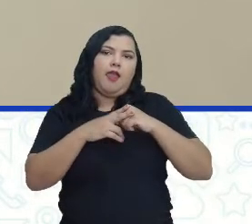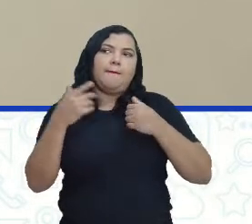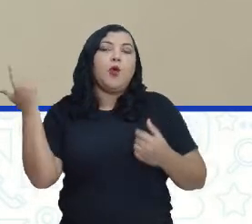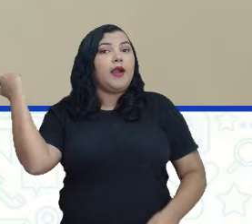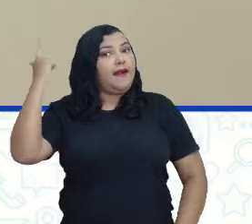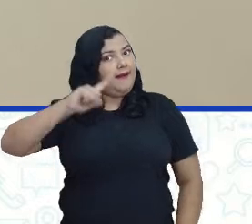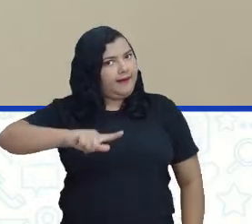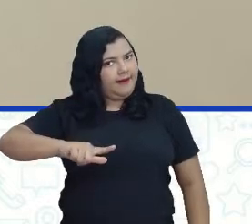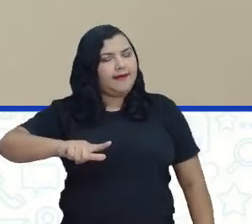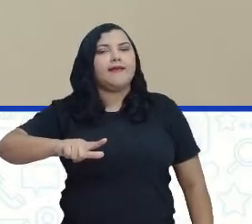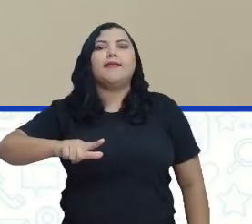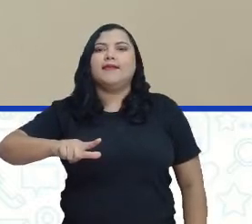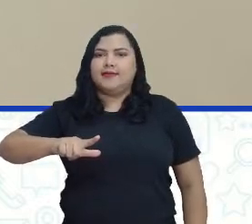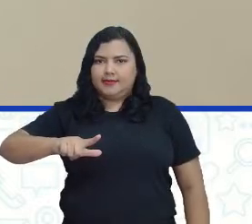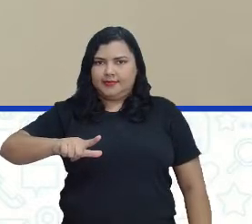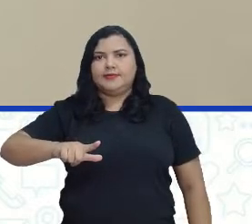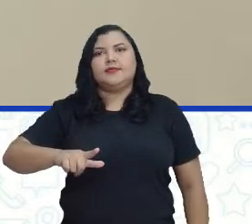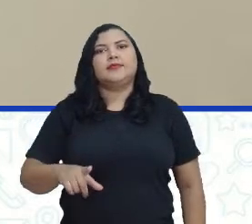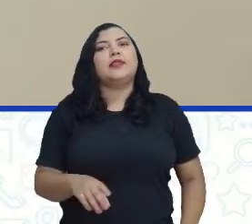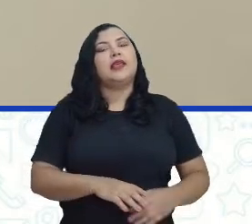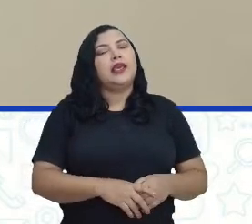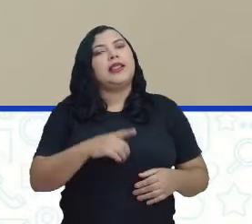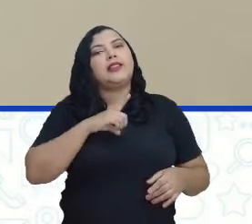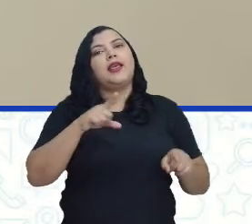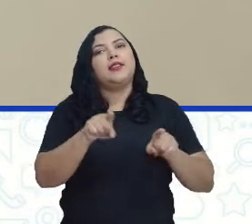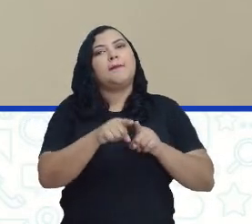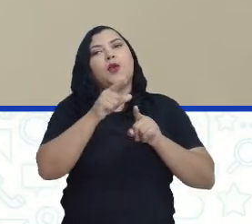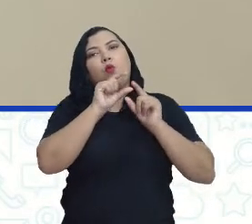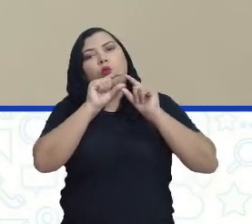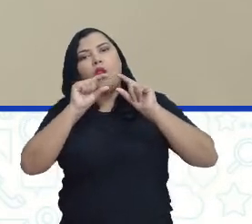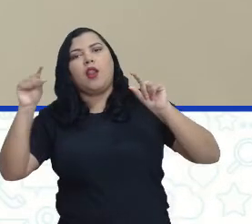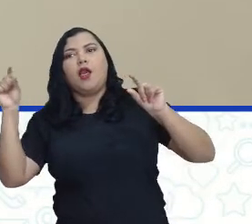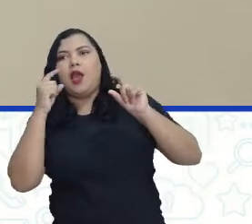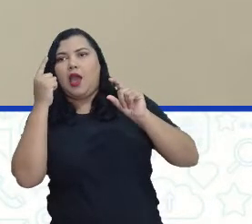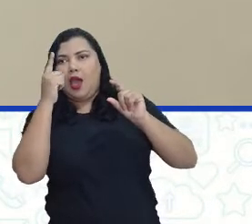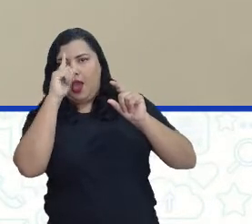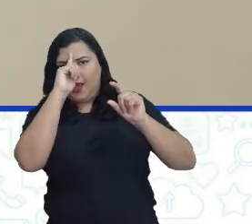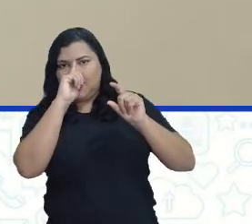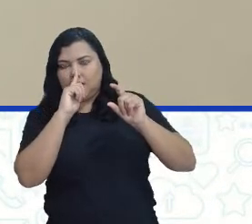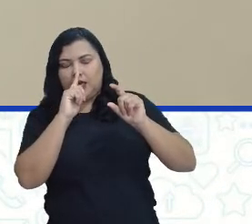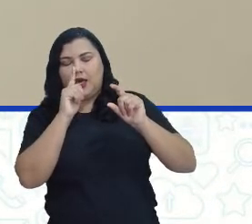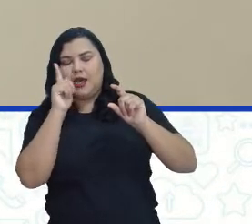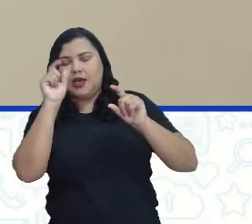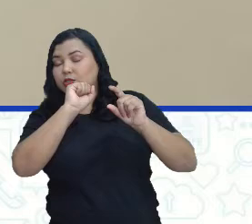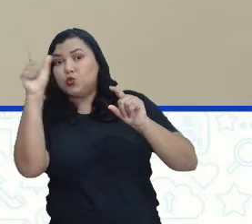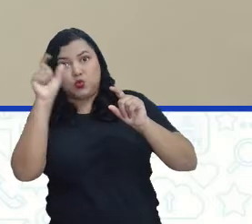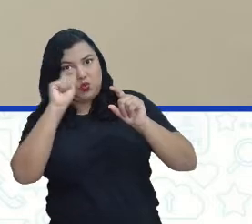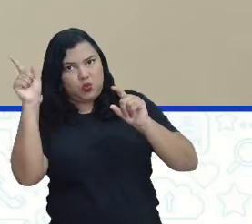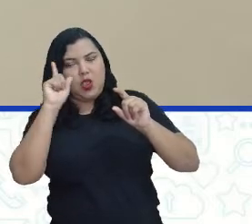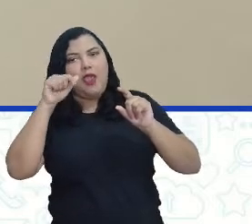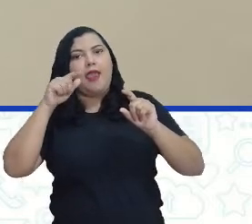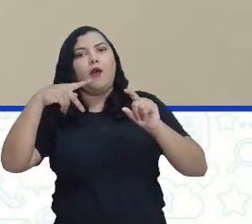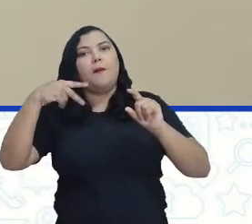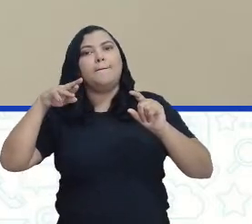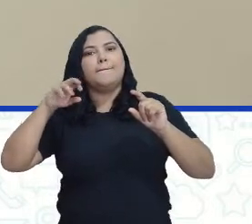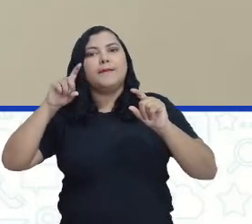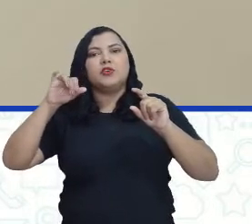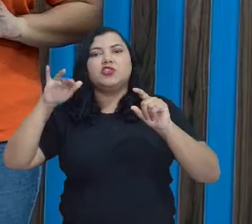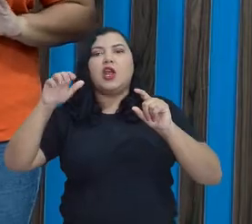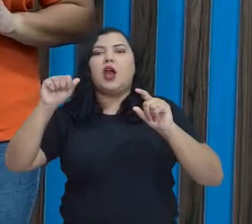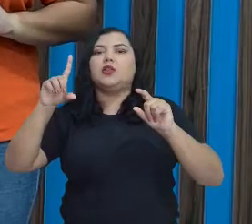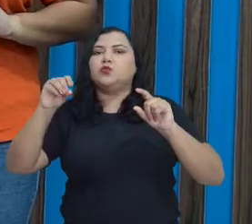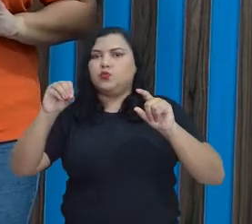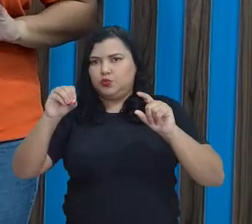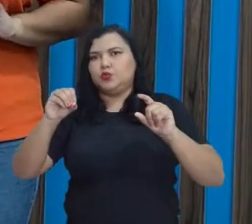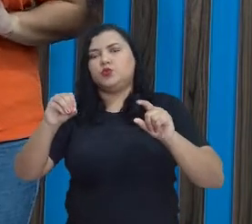Ganha alguma coisa, a gente tem esse predicado. Então, observem que aqui o predicado ele se organiza em torno do verbo e ele